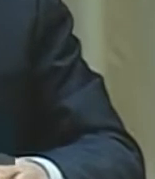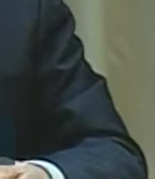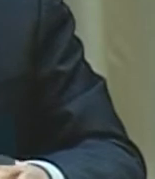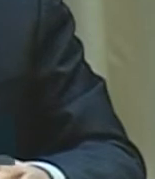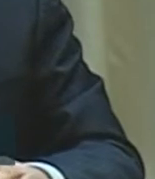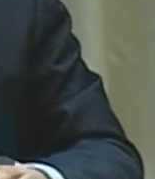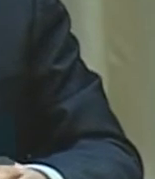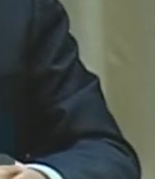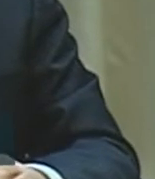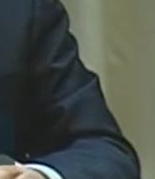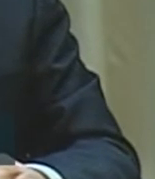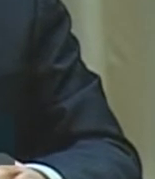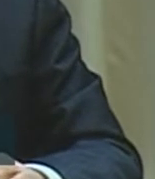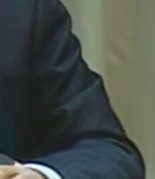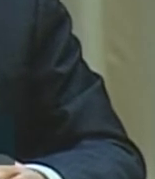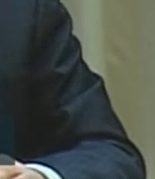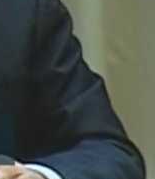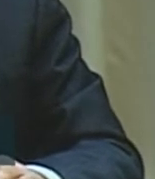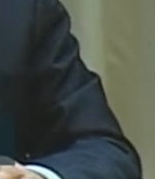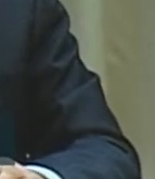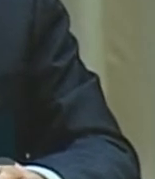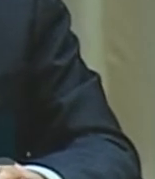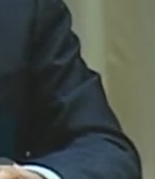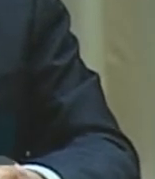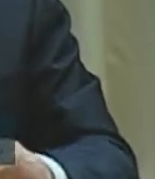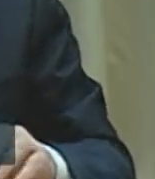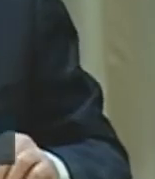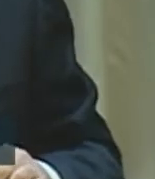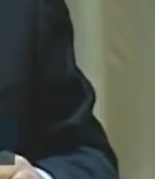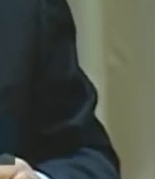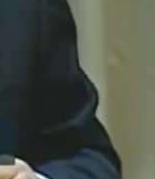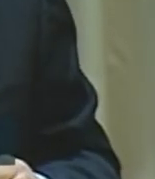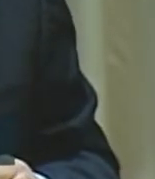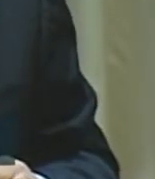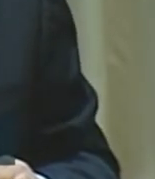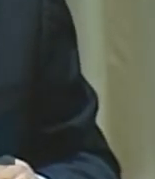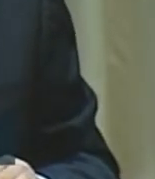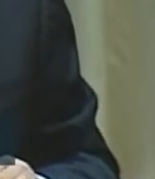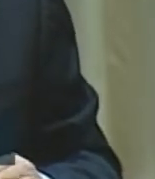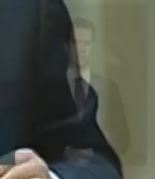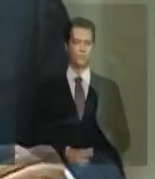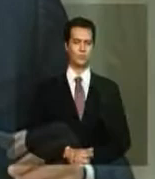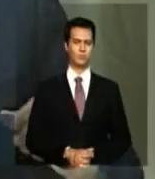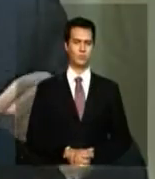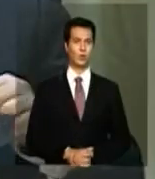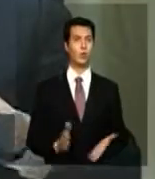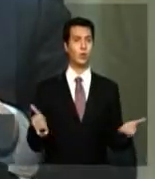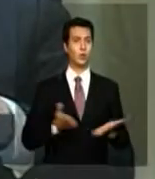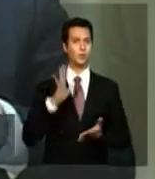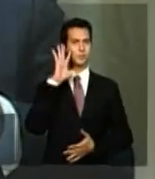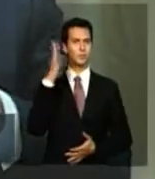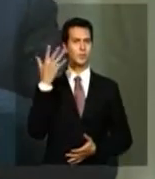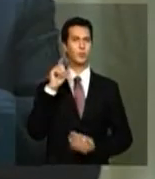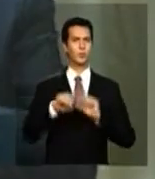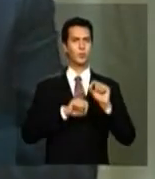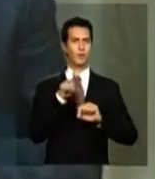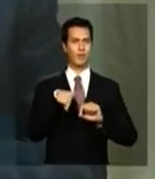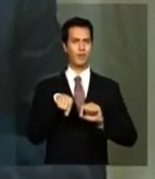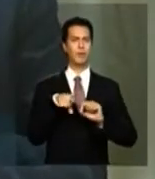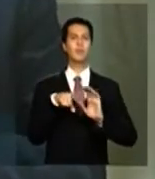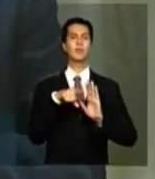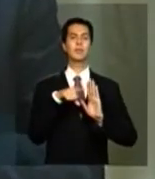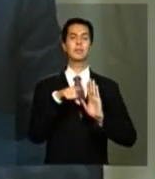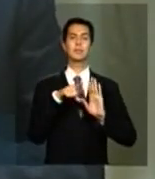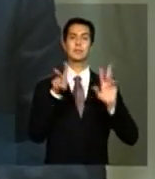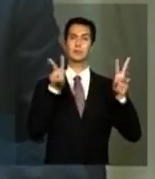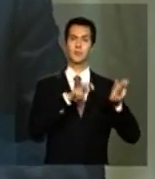são medidas eh fundamentalmente financeiras e tributárias e